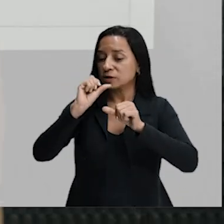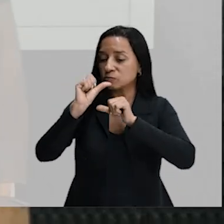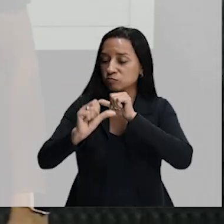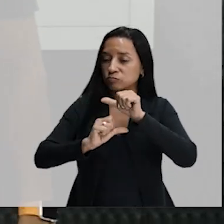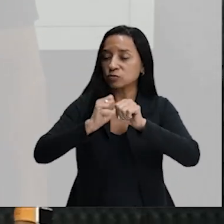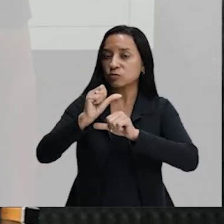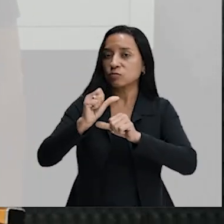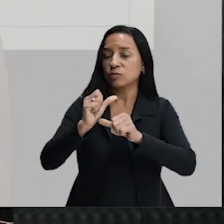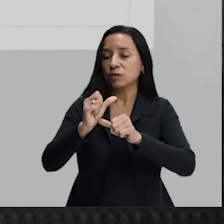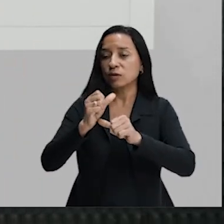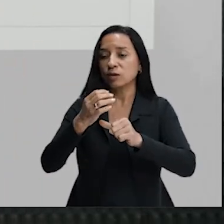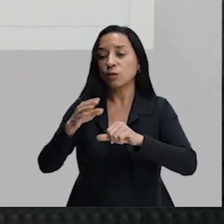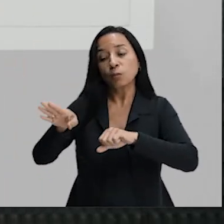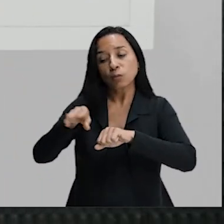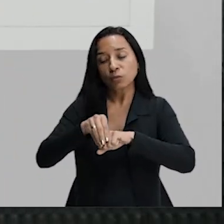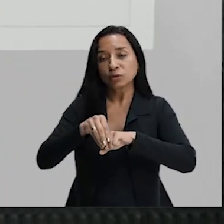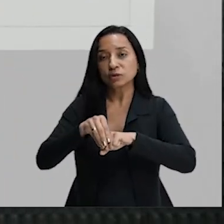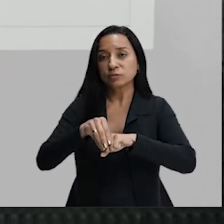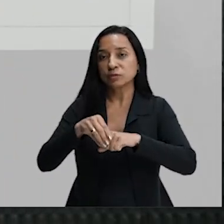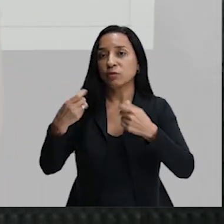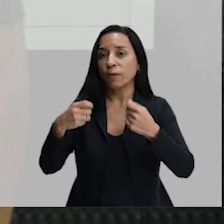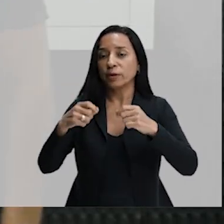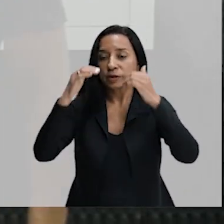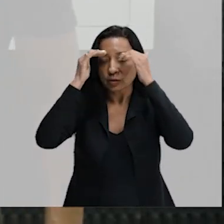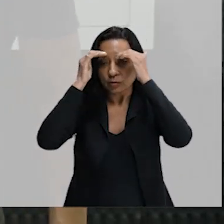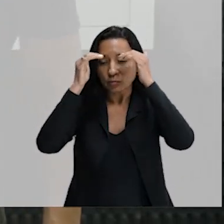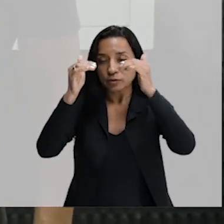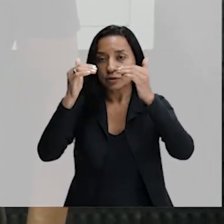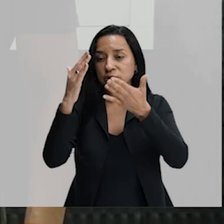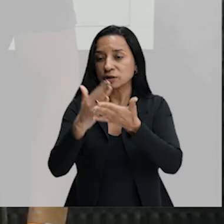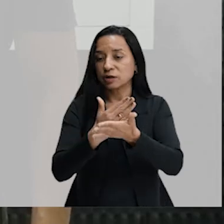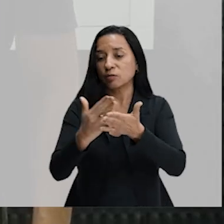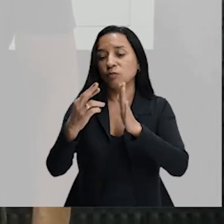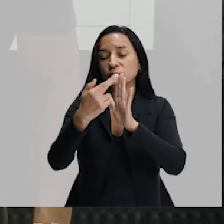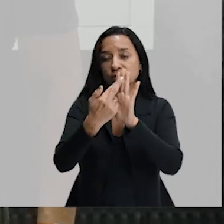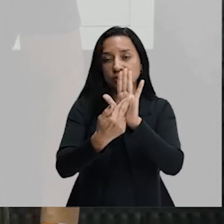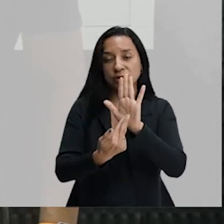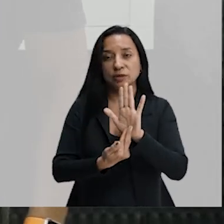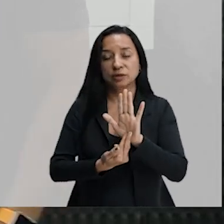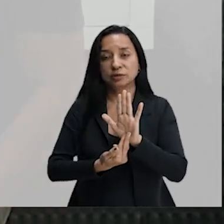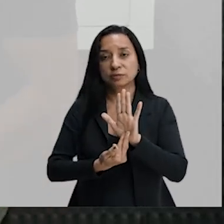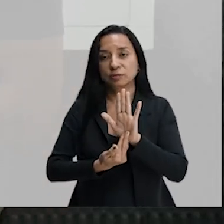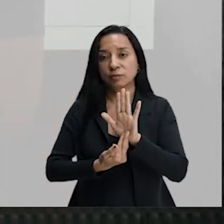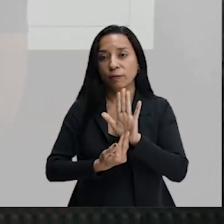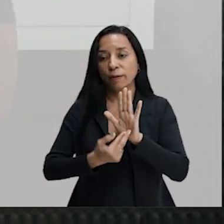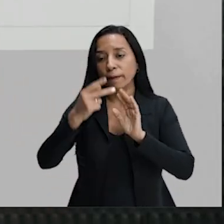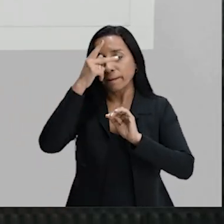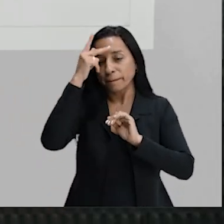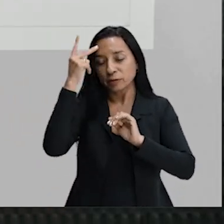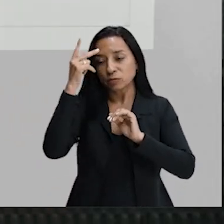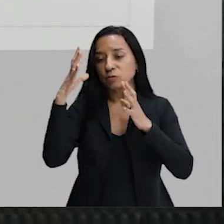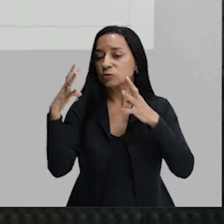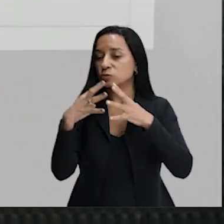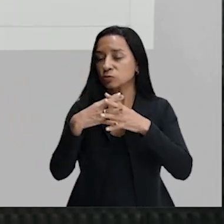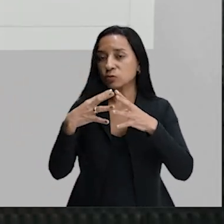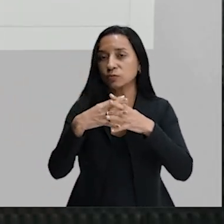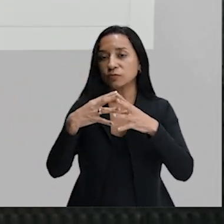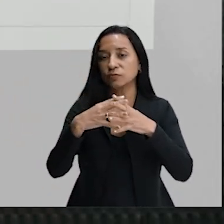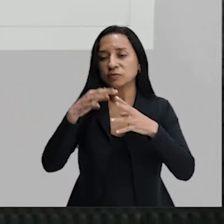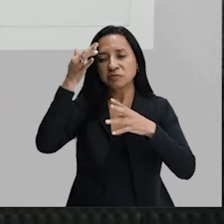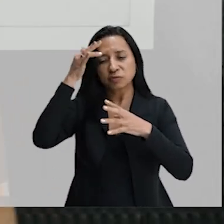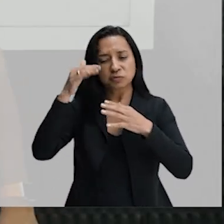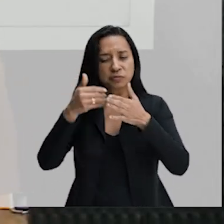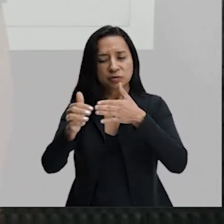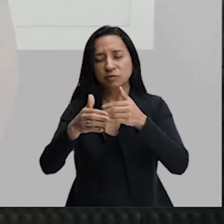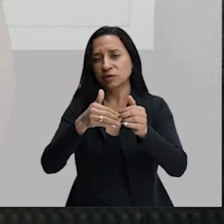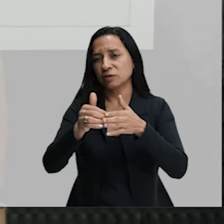ela precisa necessariamente também obedecer determinadas regras e formas. As pessoas às vezes confundem, falam que filosofia é qualquer